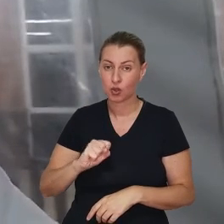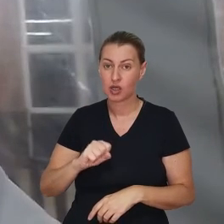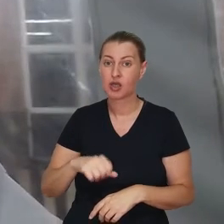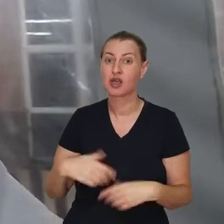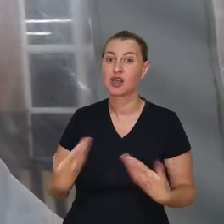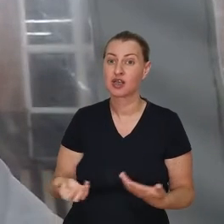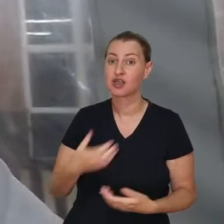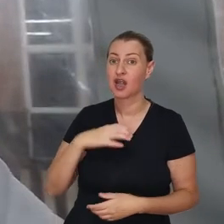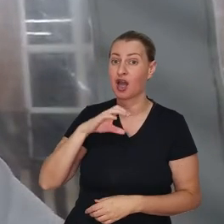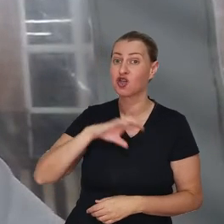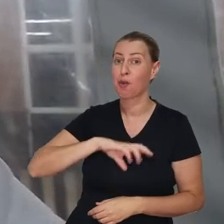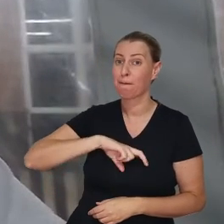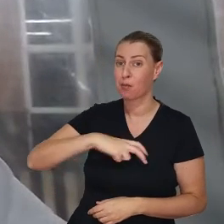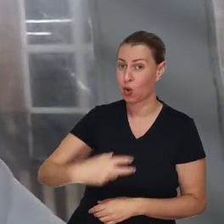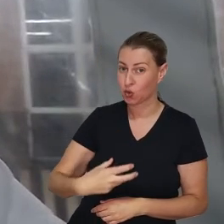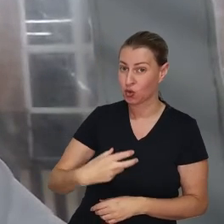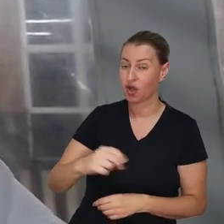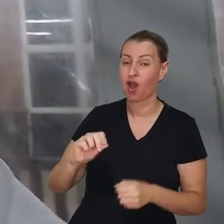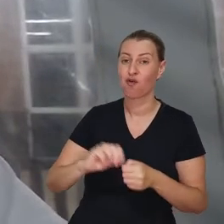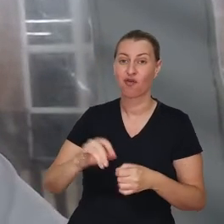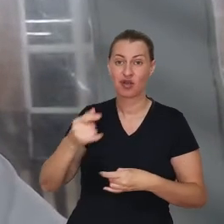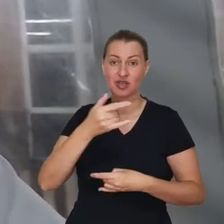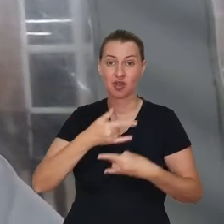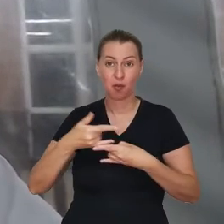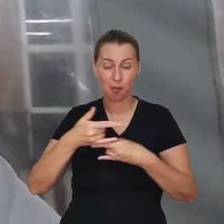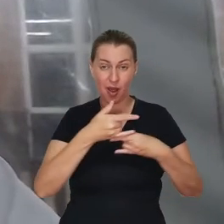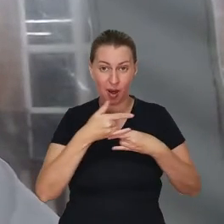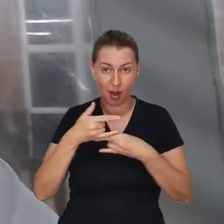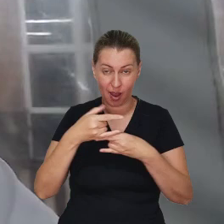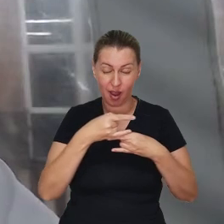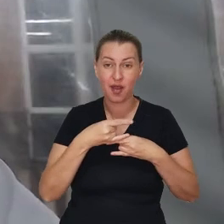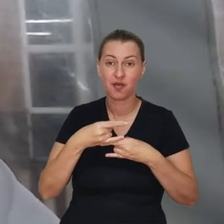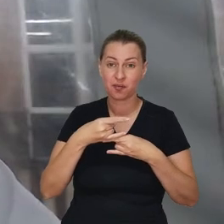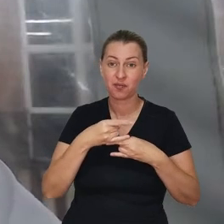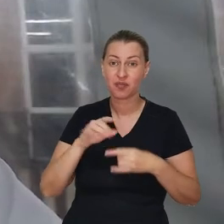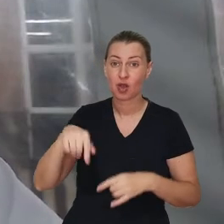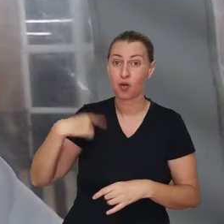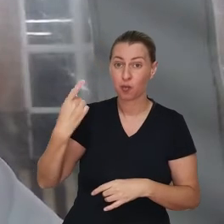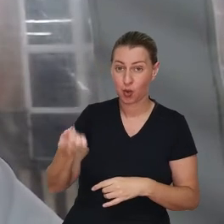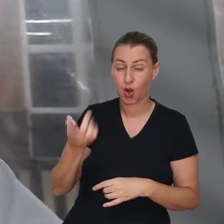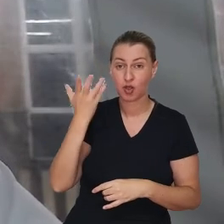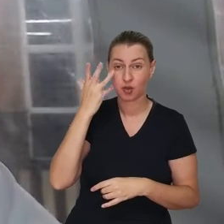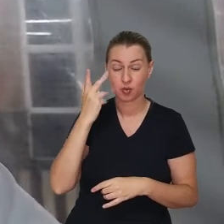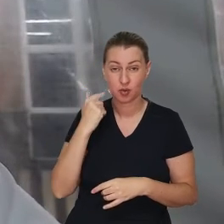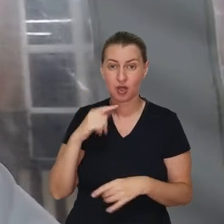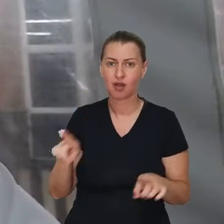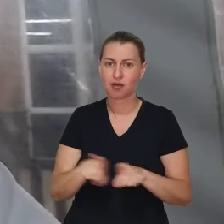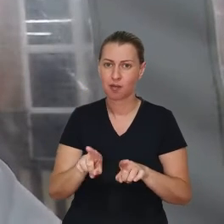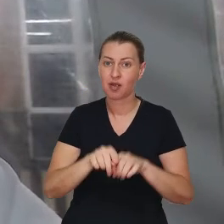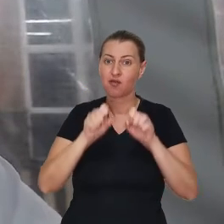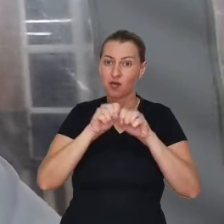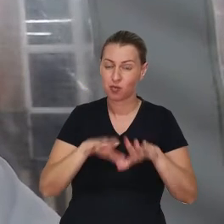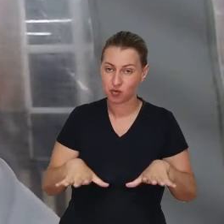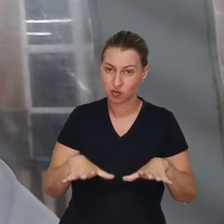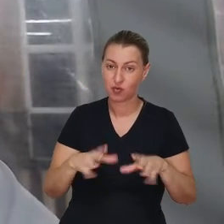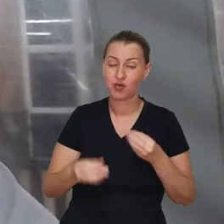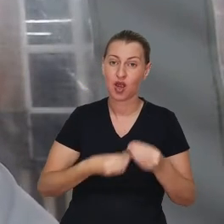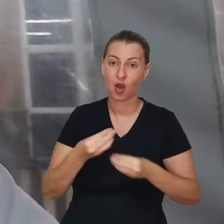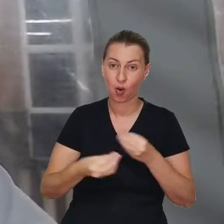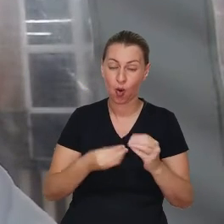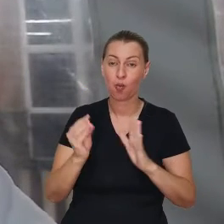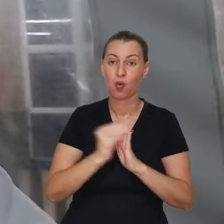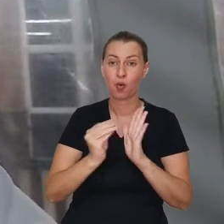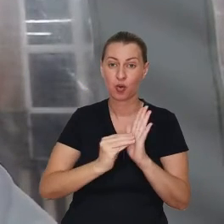de Portugal, ele vai fazer uma live. Então, nos próximos dias, nós vamos também divulgar o